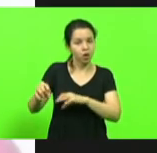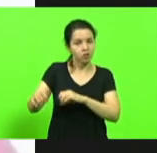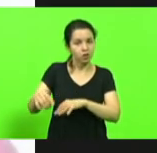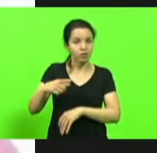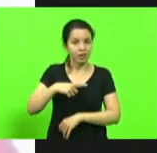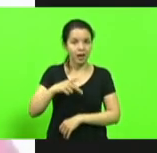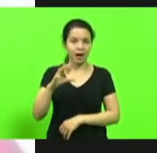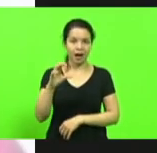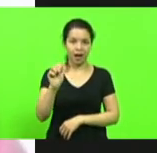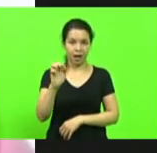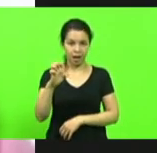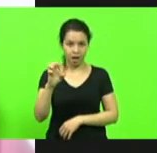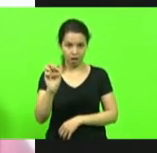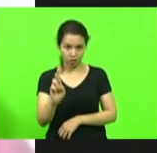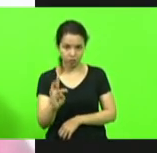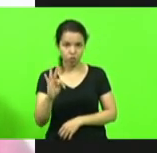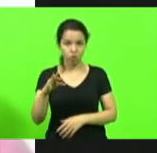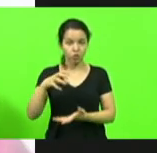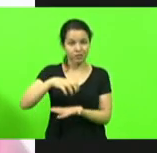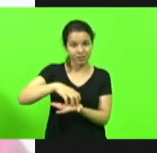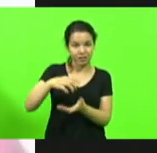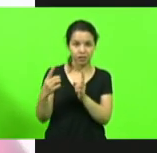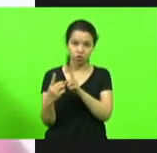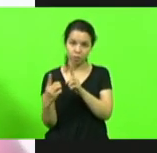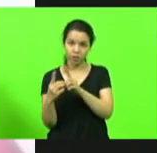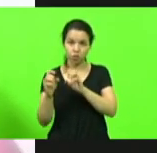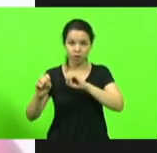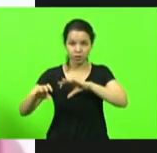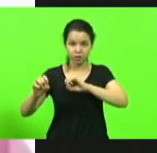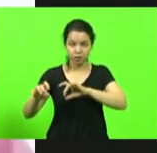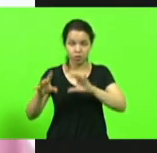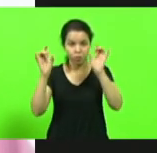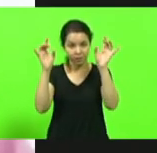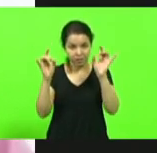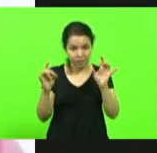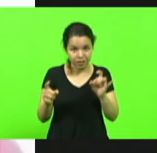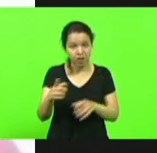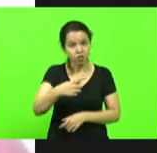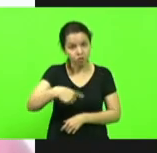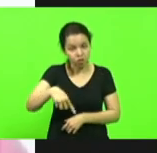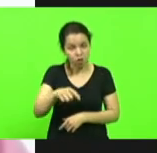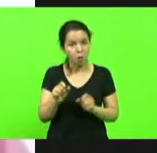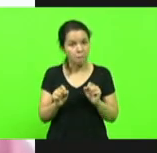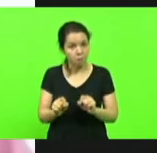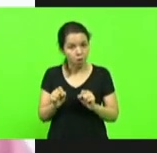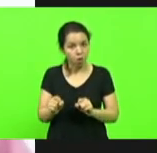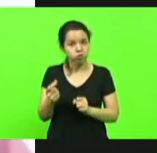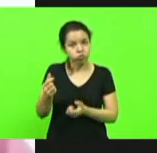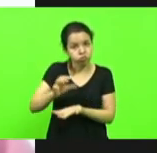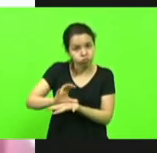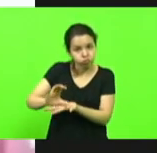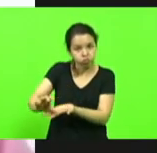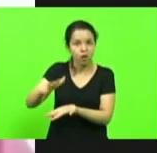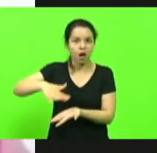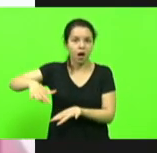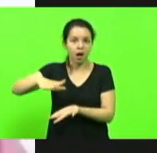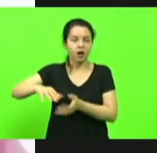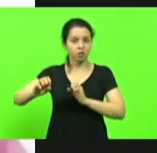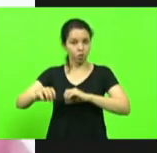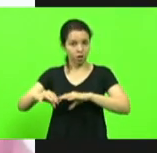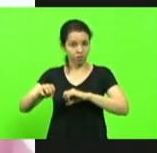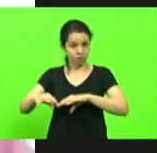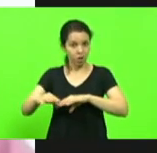que é o Centro de Atendimento de Educacional Especializado, no qual a gente pode estar provendo recursos para a área da educação. Mas